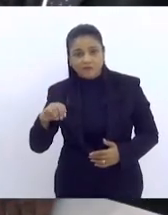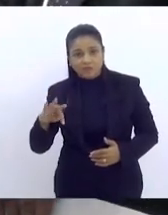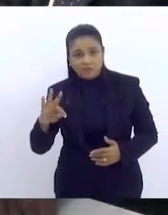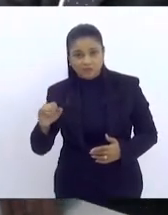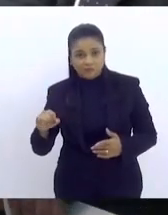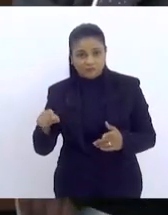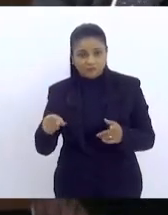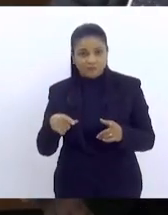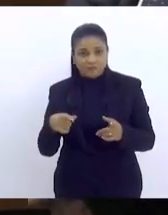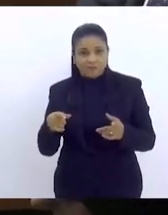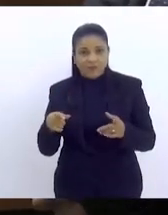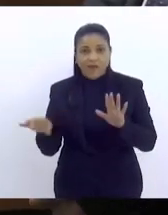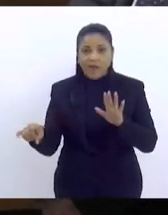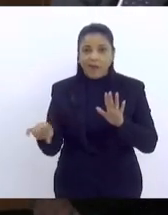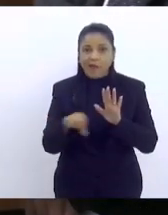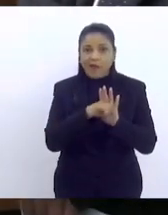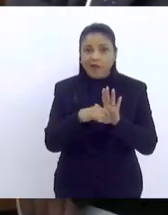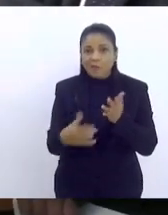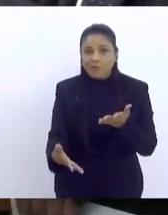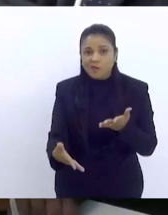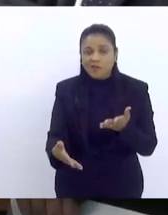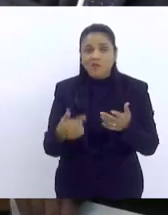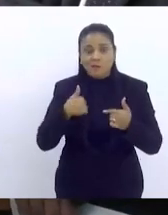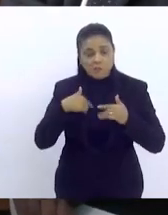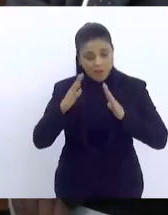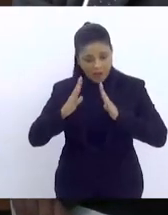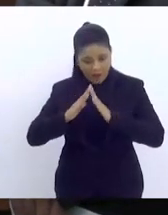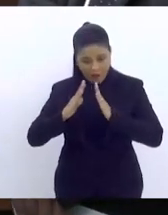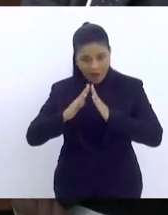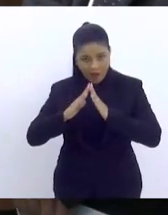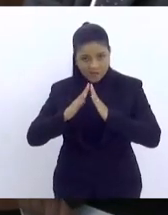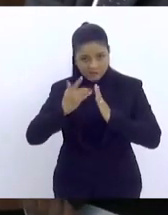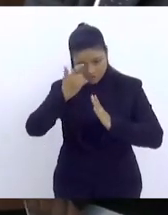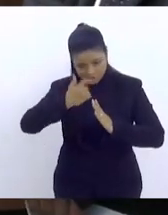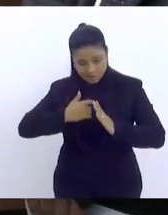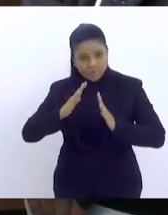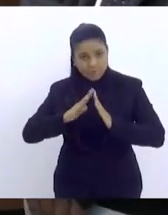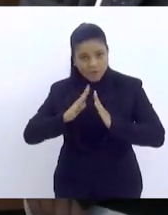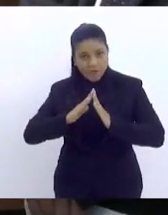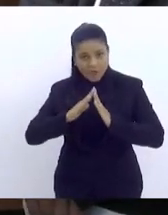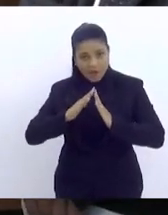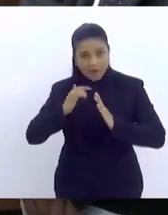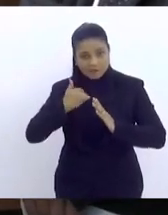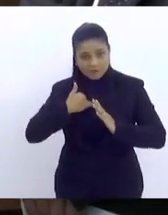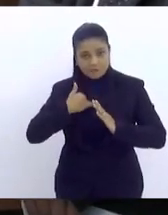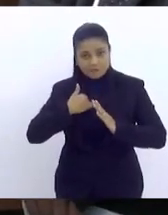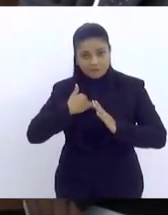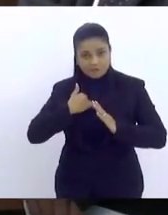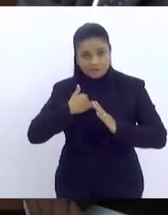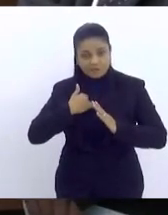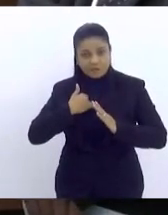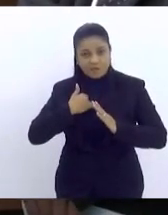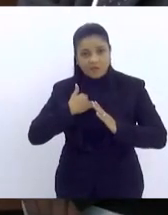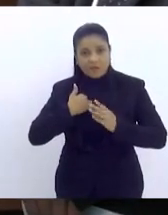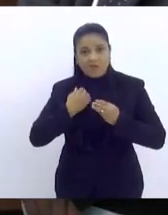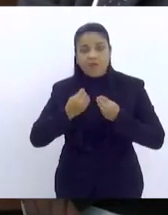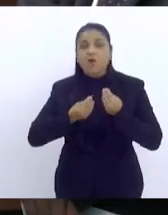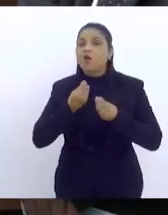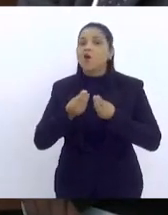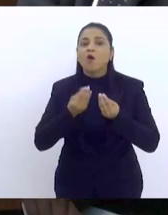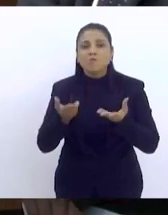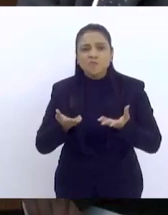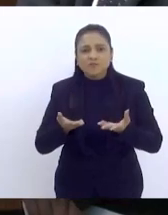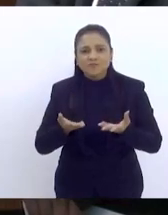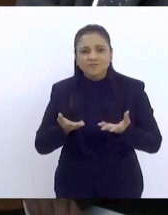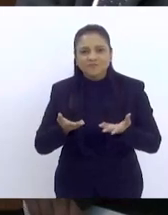lá né lá na minha casa quem de alguma forma procede dessa forma parabéns aí